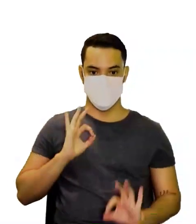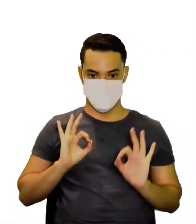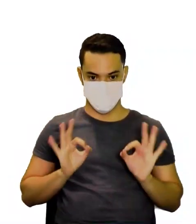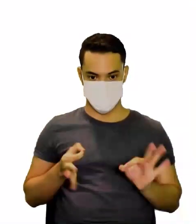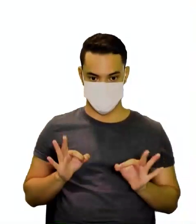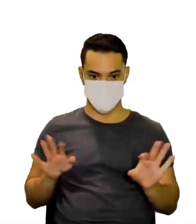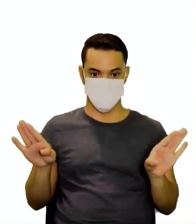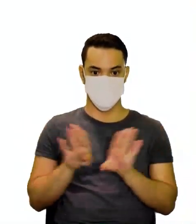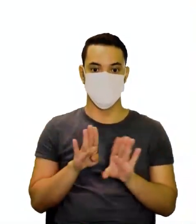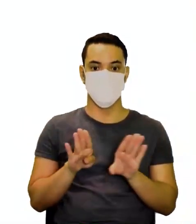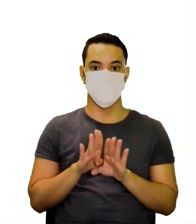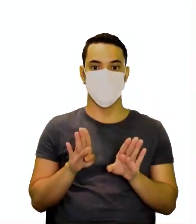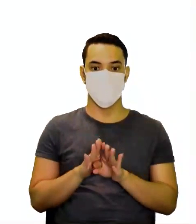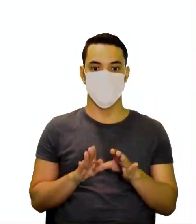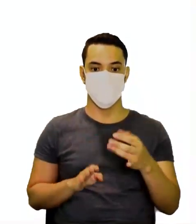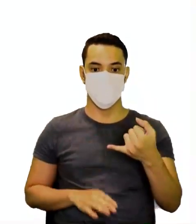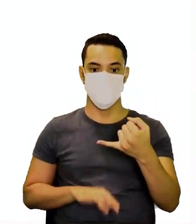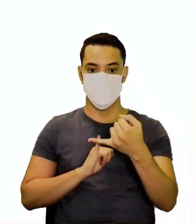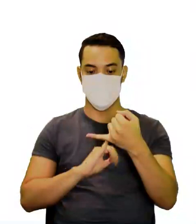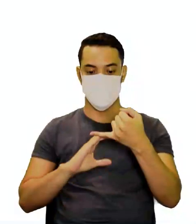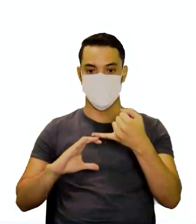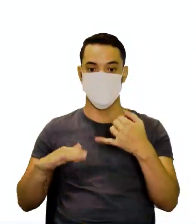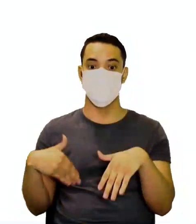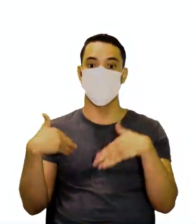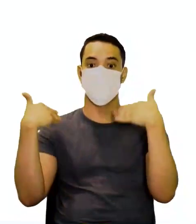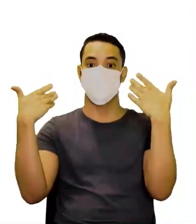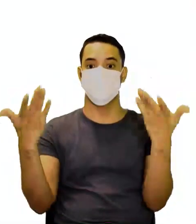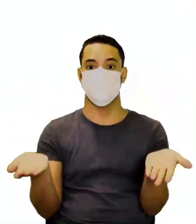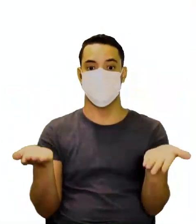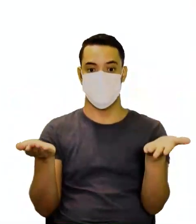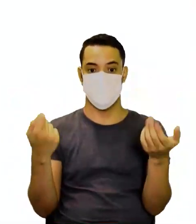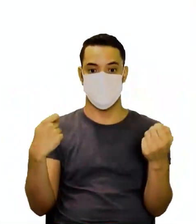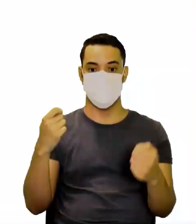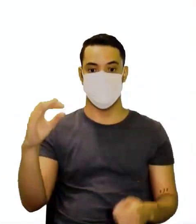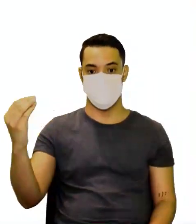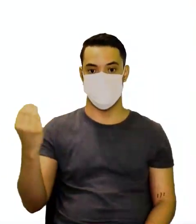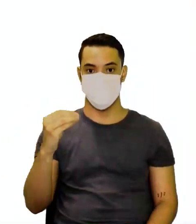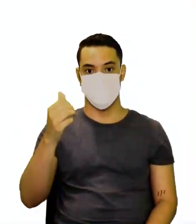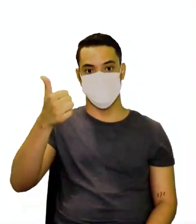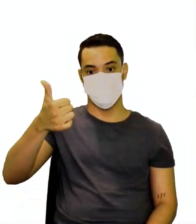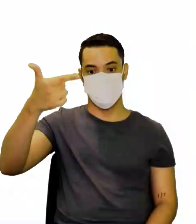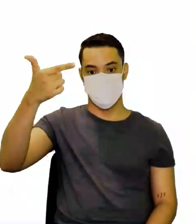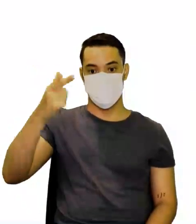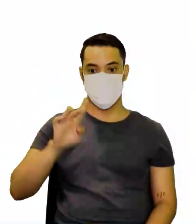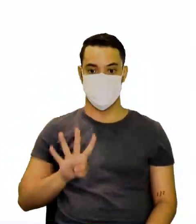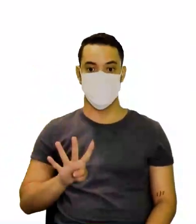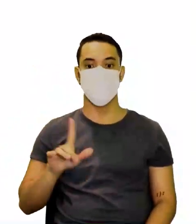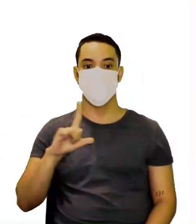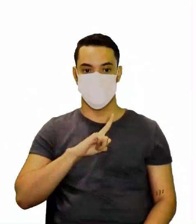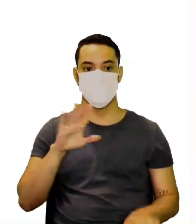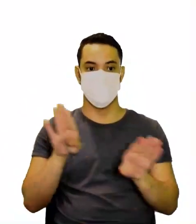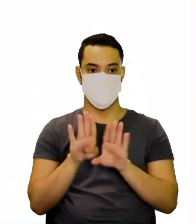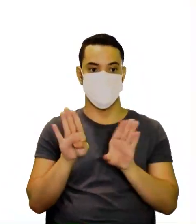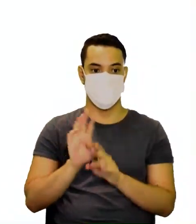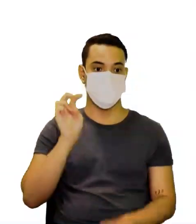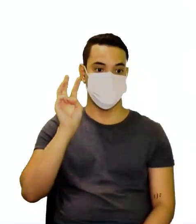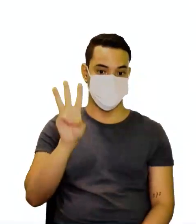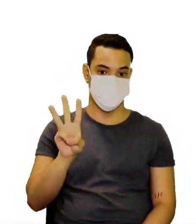e a corrente também já tá aqui. Se eu fizer essa divisão, eu tenho